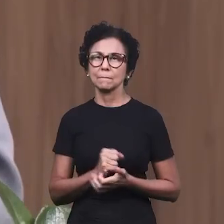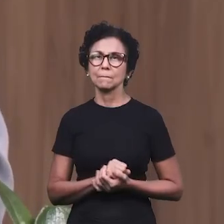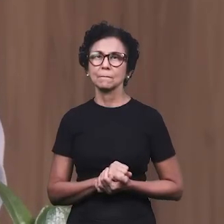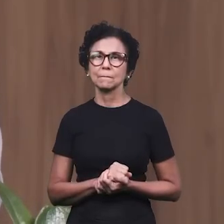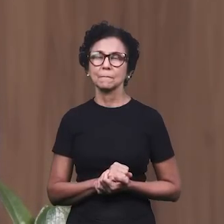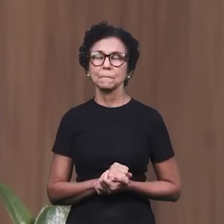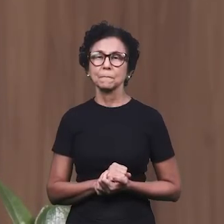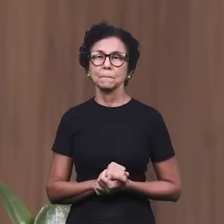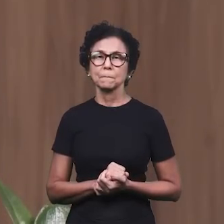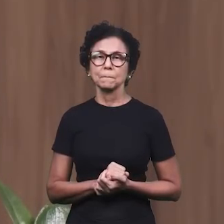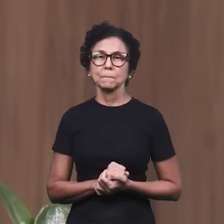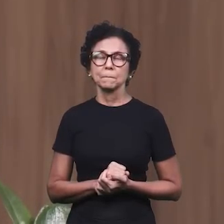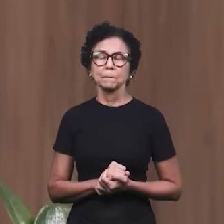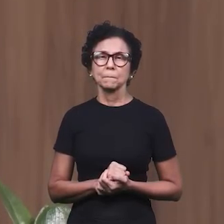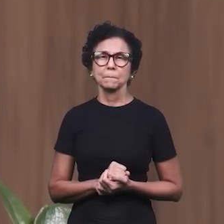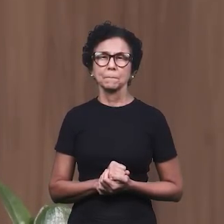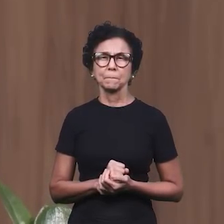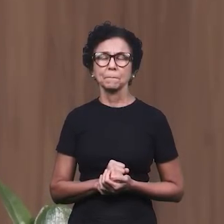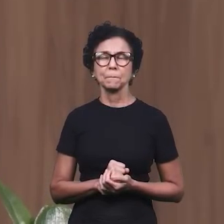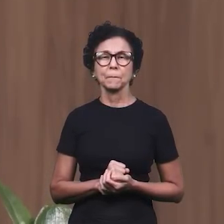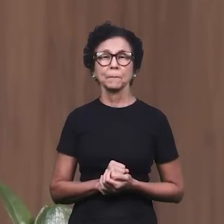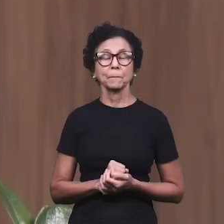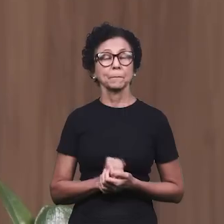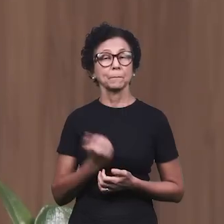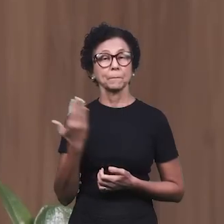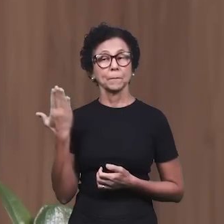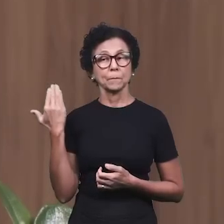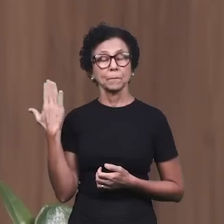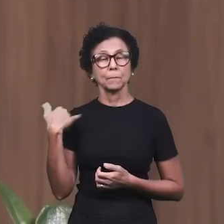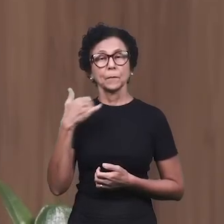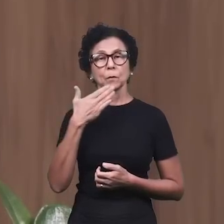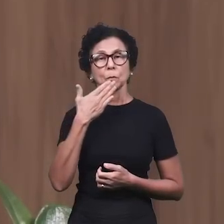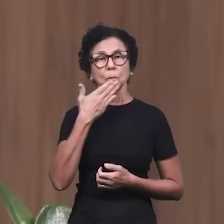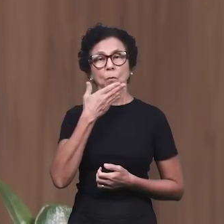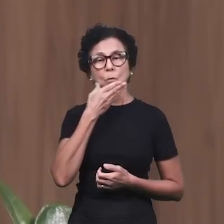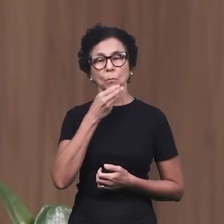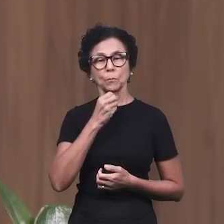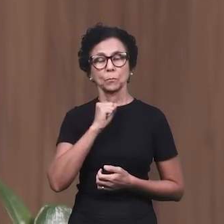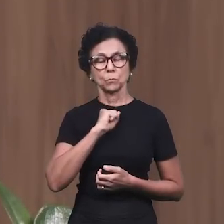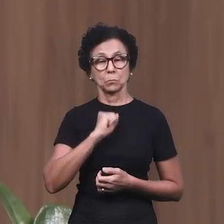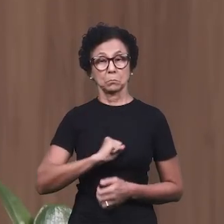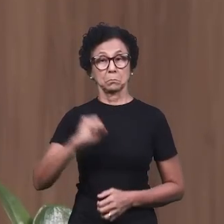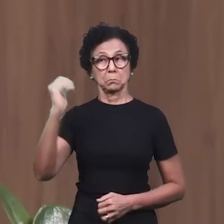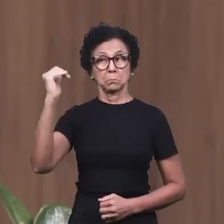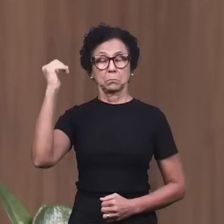porque aquela figura do sumo sacerdote, ela foi eliminada,